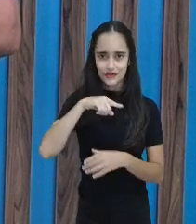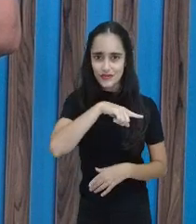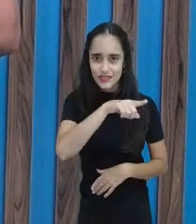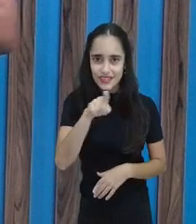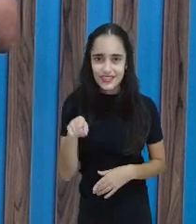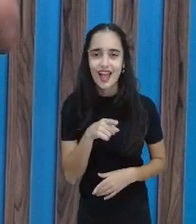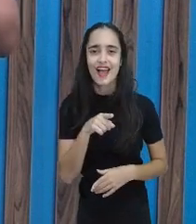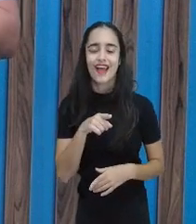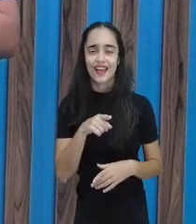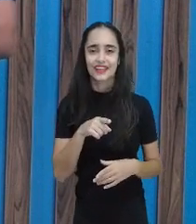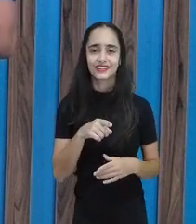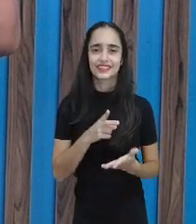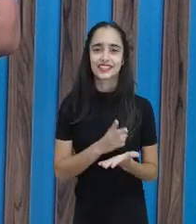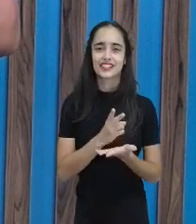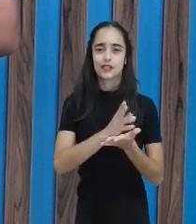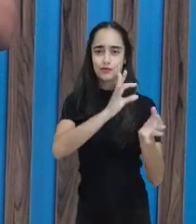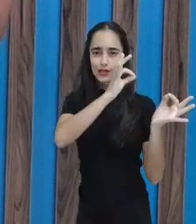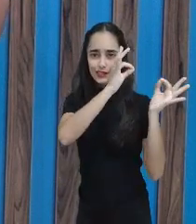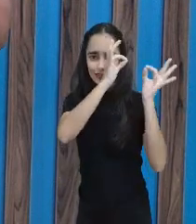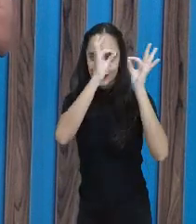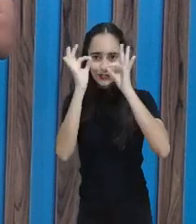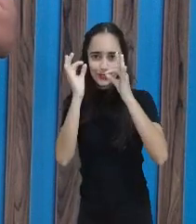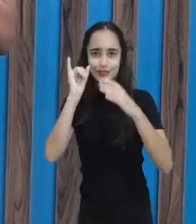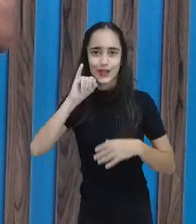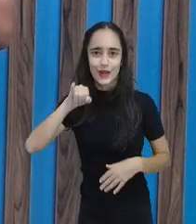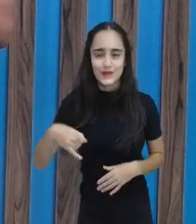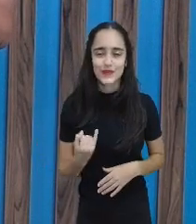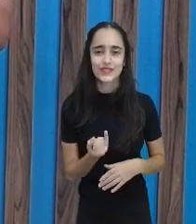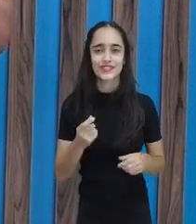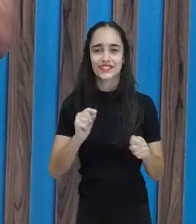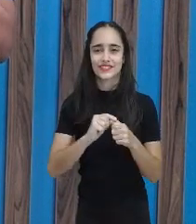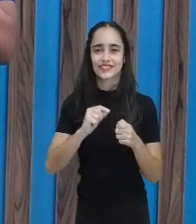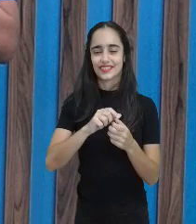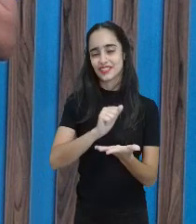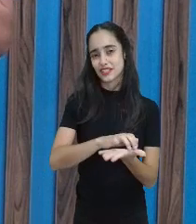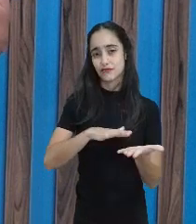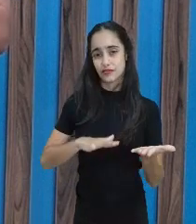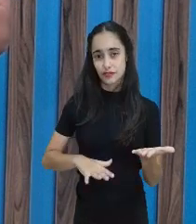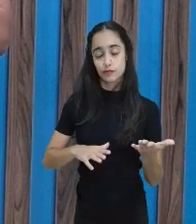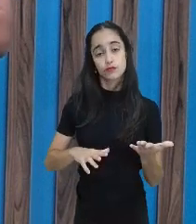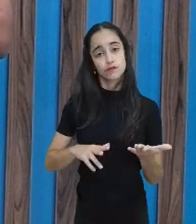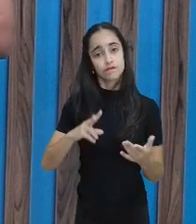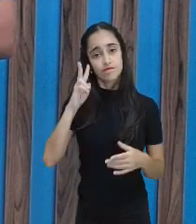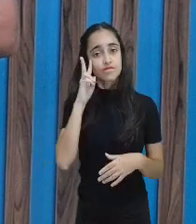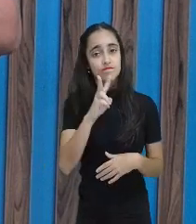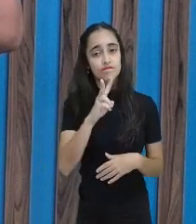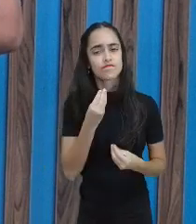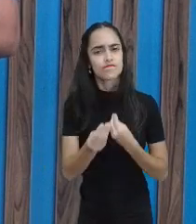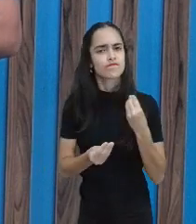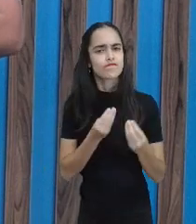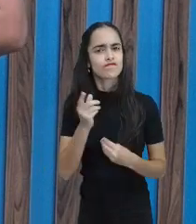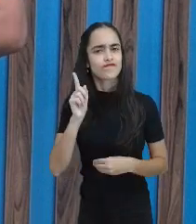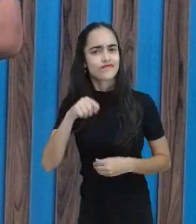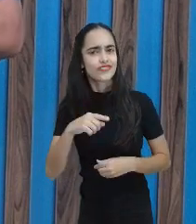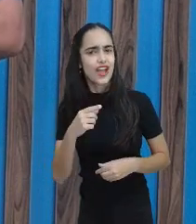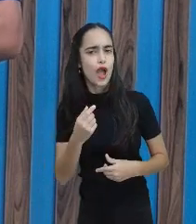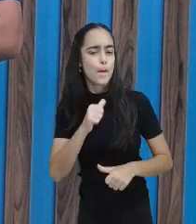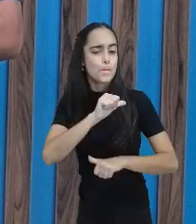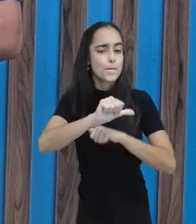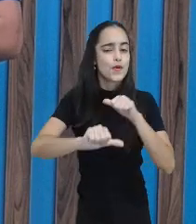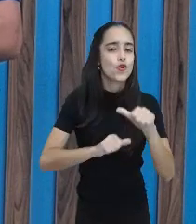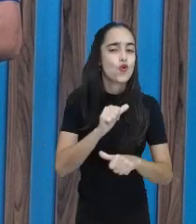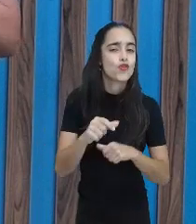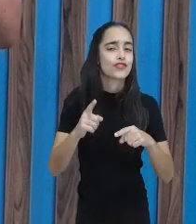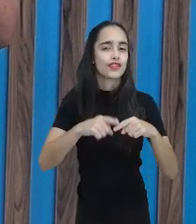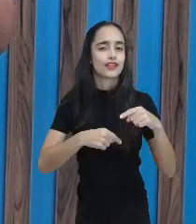é? Estão aí assistindo, aproveitando, fazendo as atividades, vendo como é que fica aí essas transformações